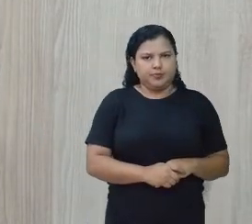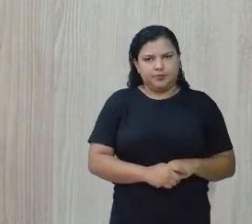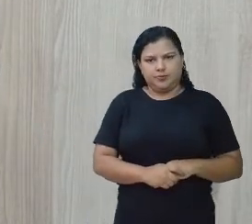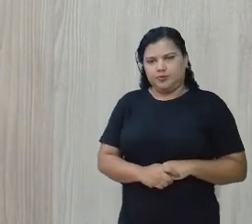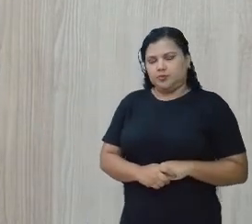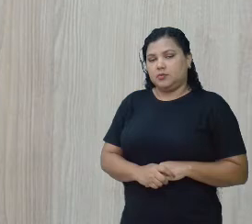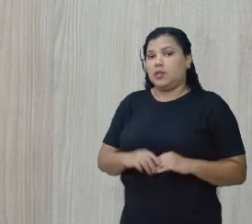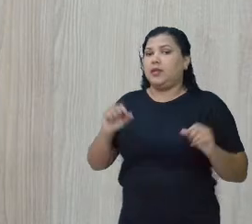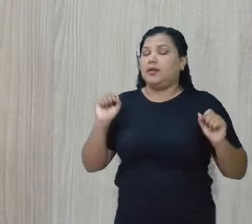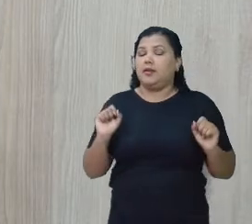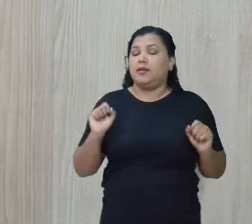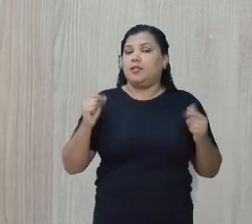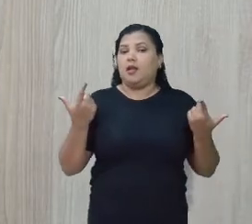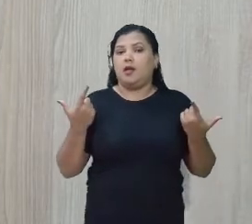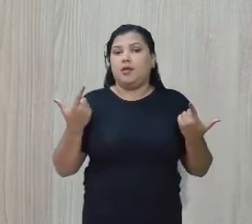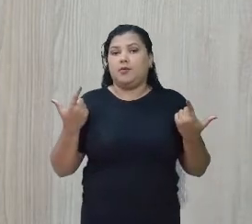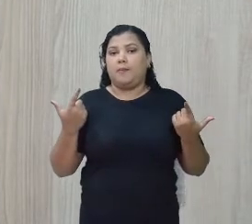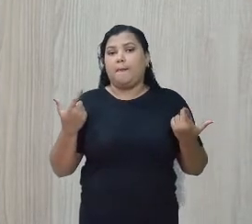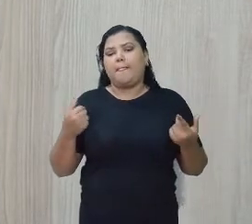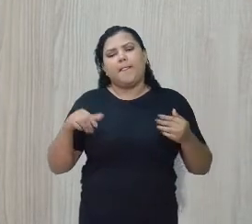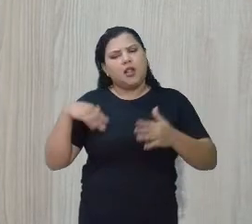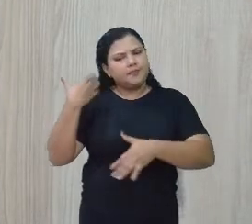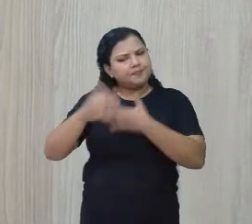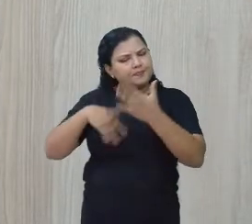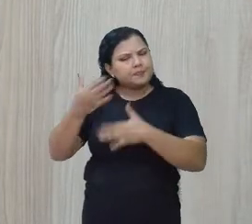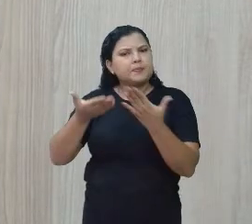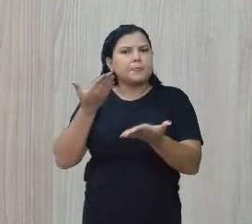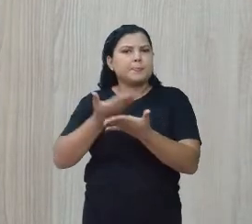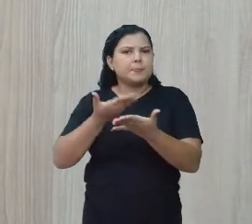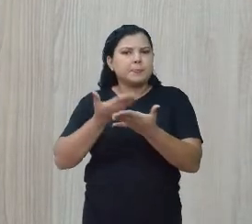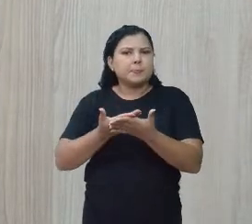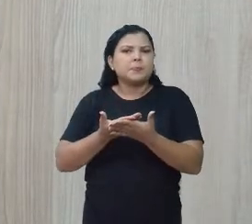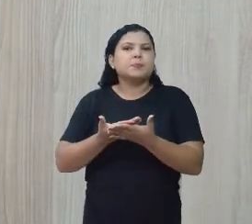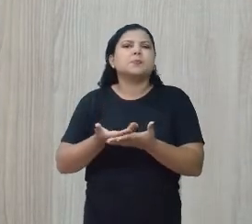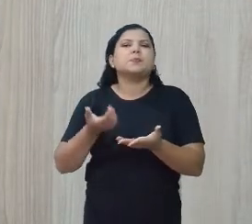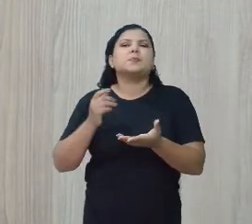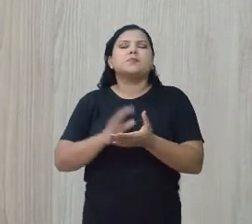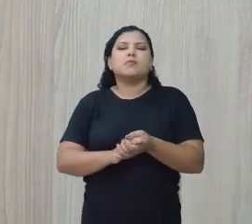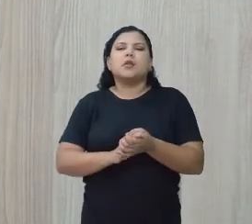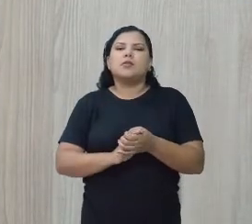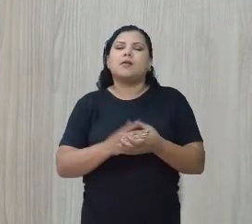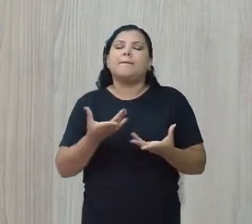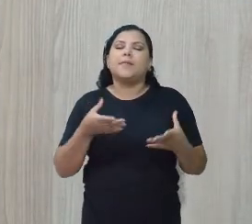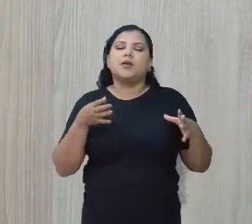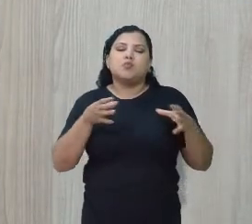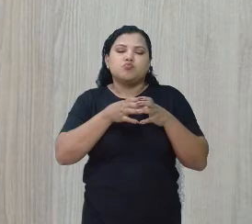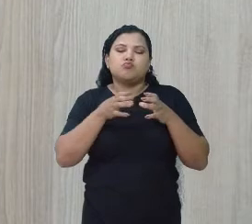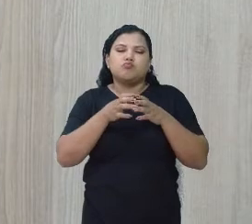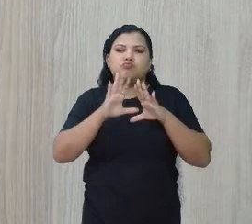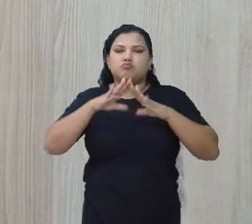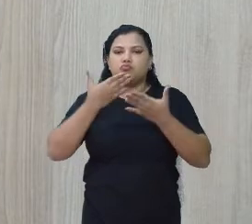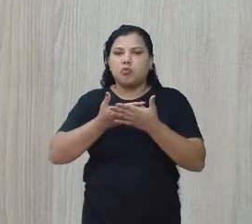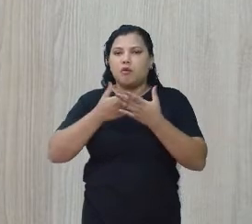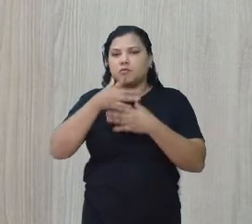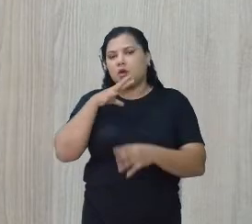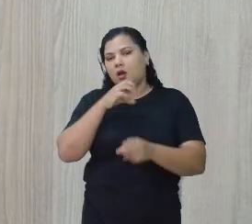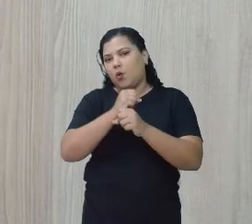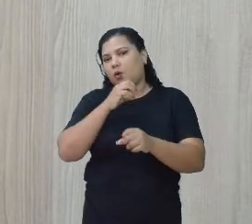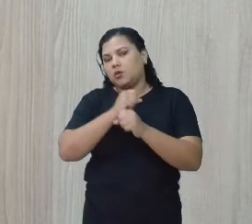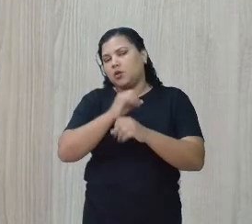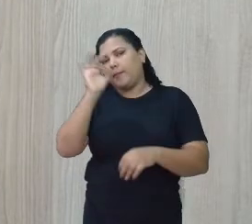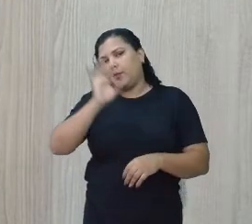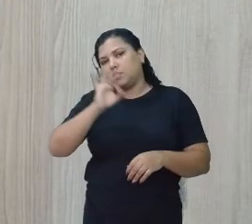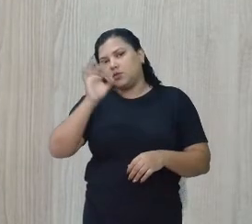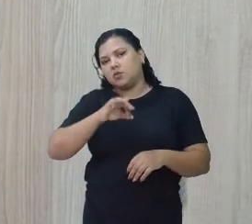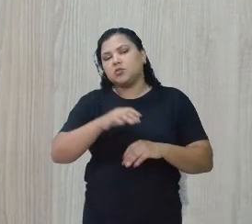bom? Claro que com o passar das aulas, com o passar das séries que você vai avançando, esses cálculos de